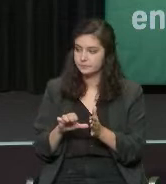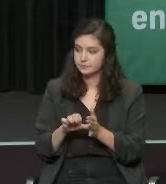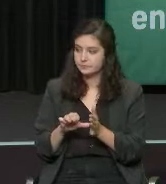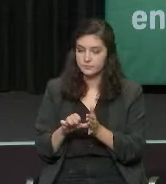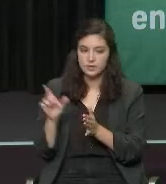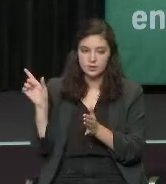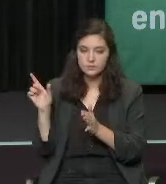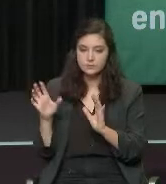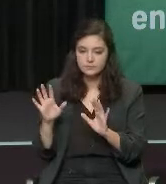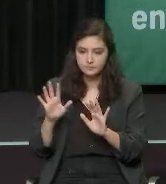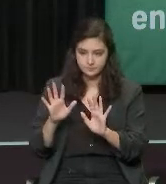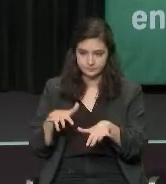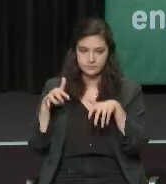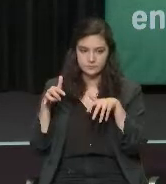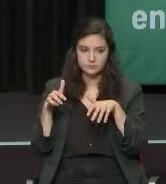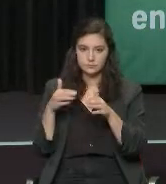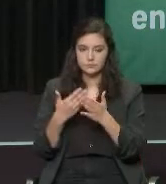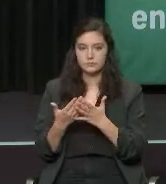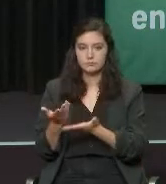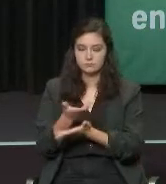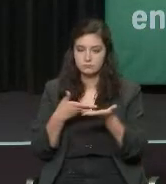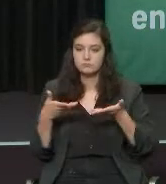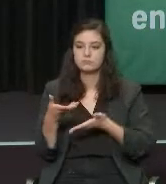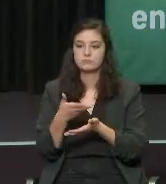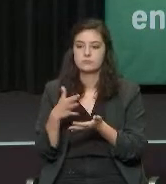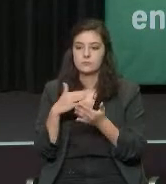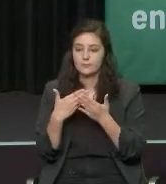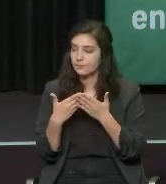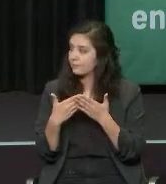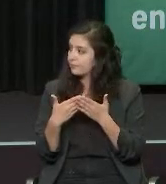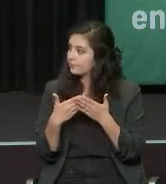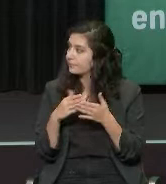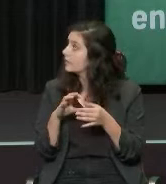o Centro para a Assembleia de Satélite,